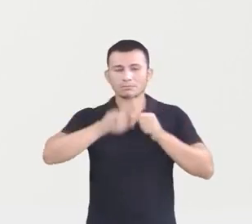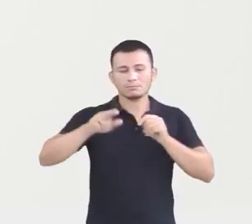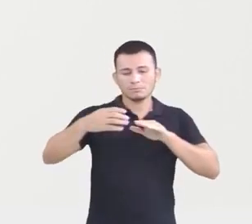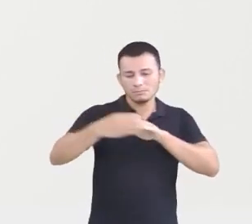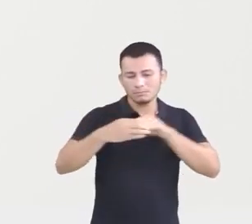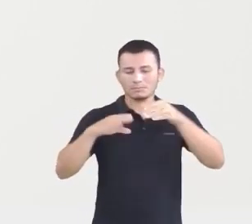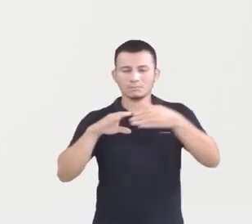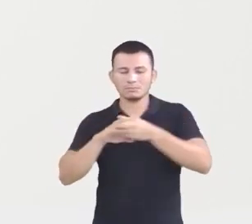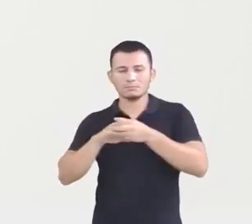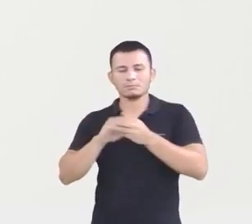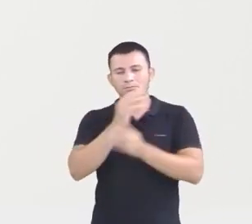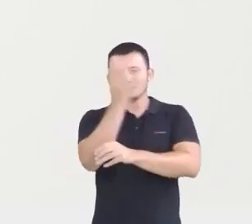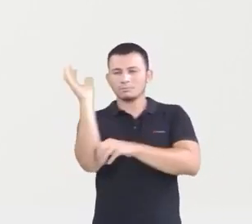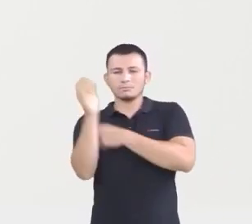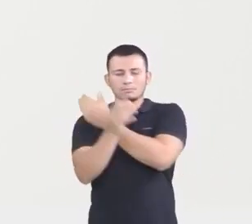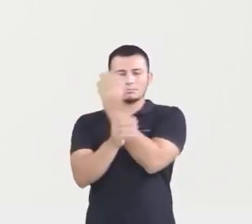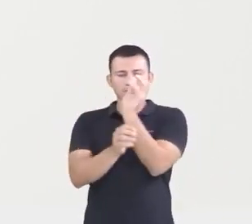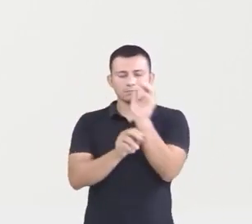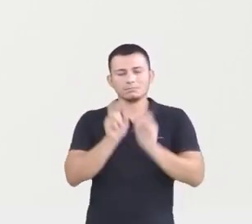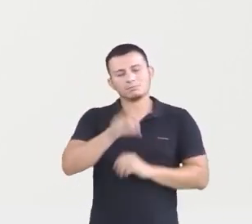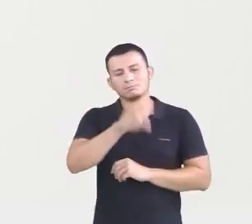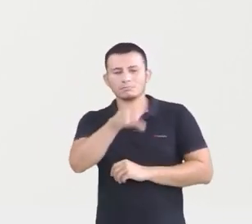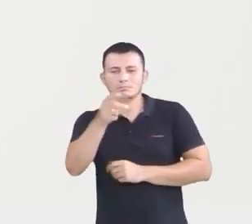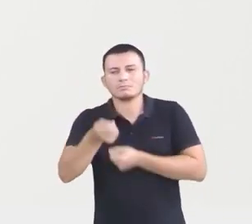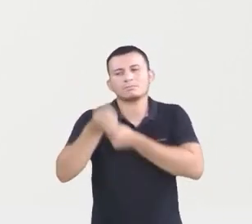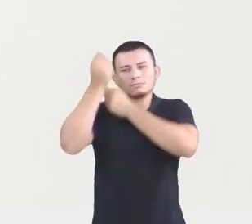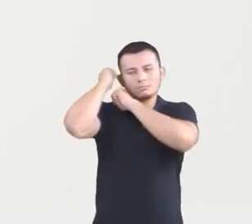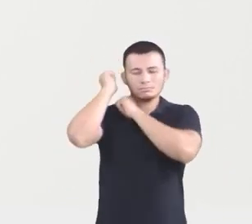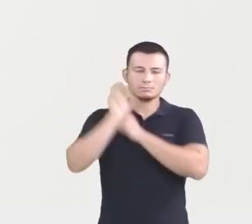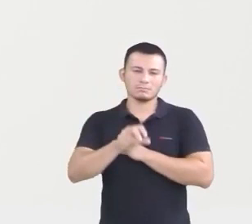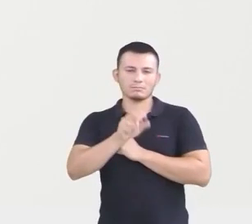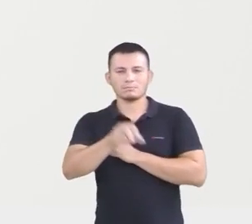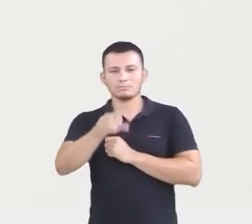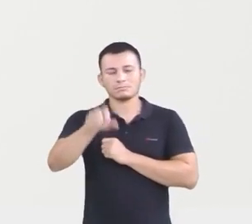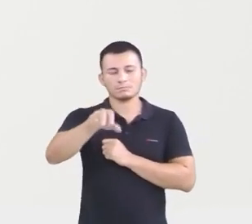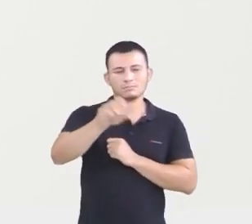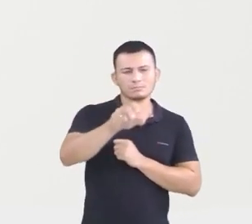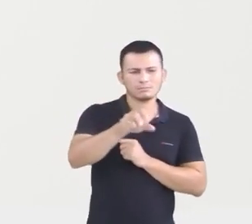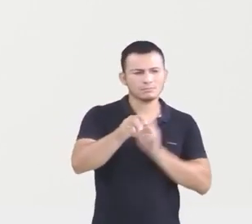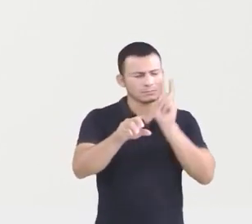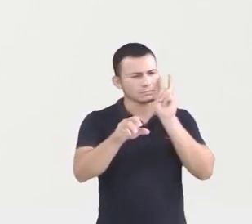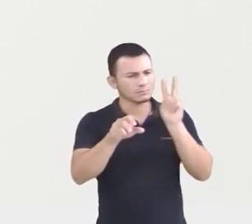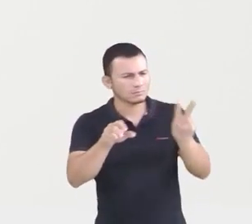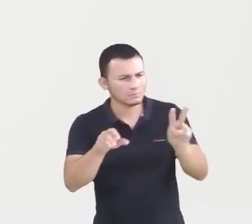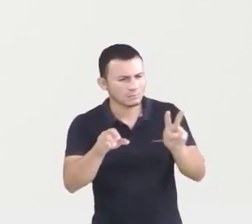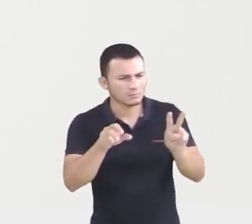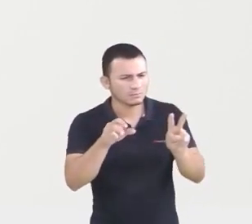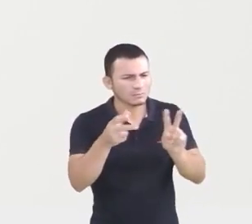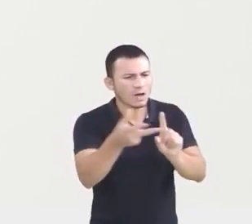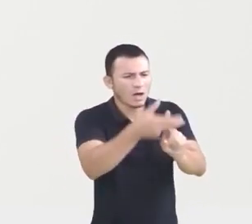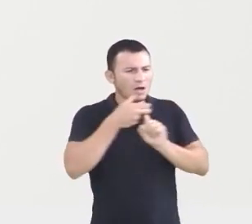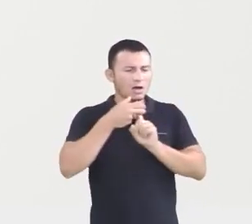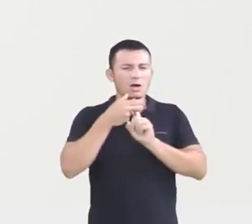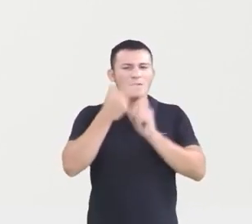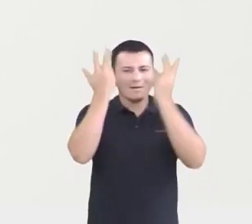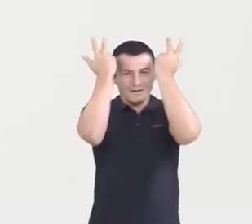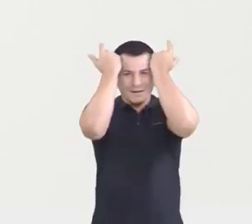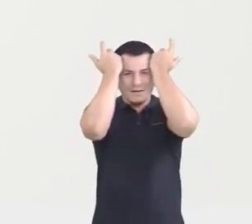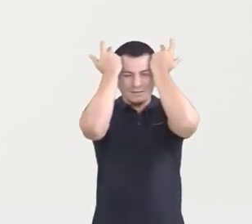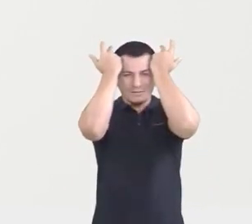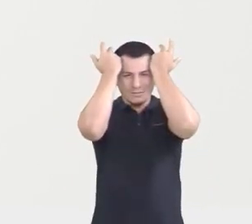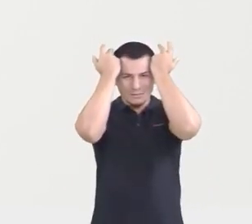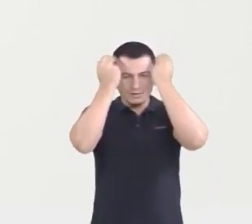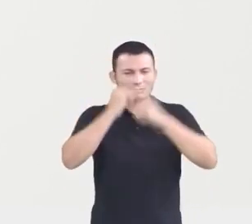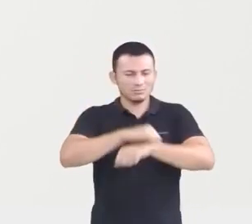Como era muito esperto, não demorou muito a apanhar uma lebre bem gordinha, que